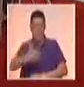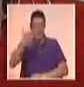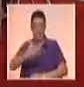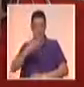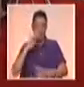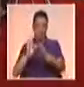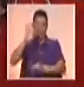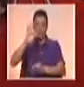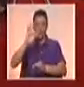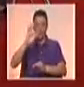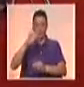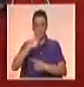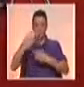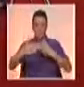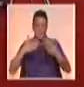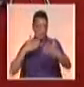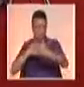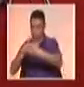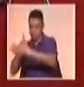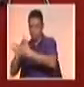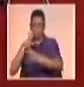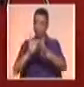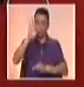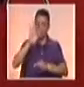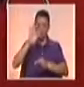mais limita, lhe adapta. Limita as escolhas limita. Deles. Limita. Totalmente.